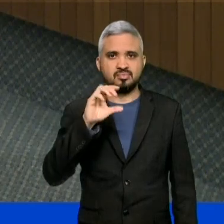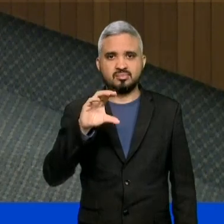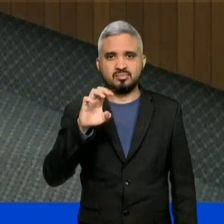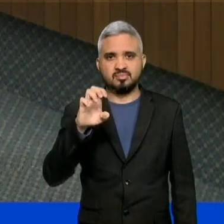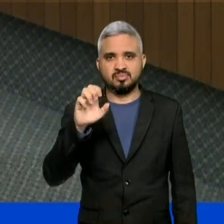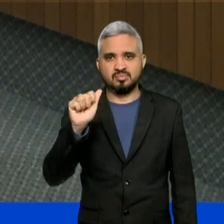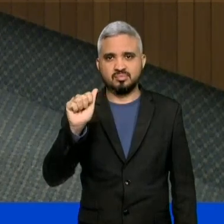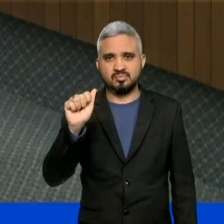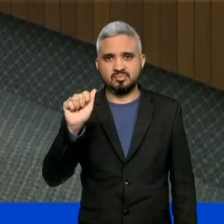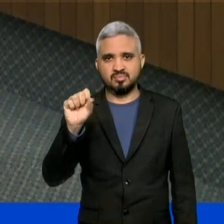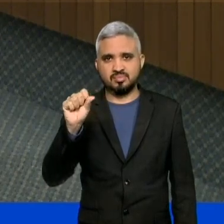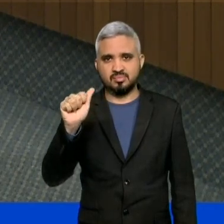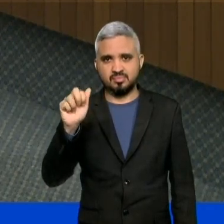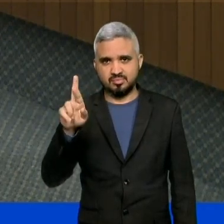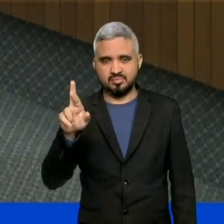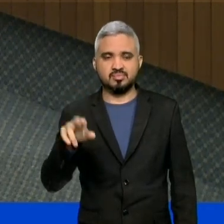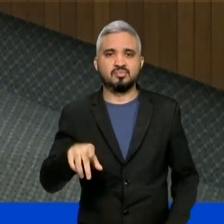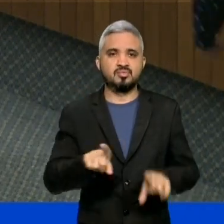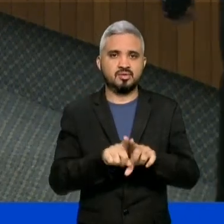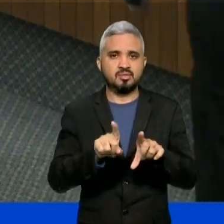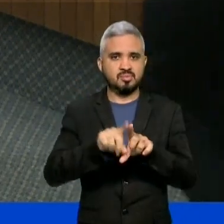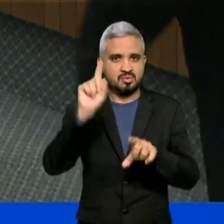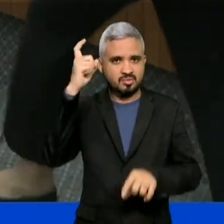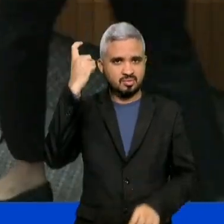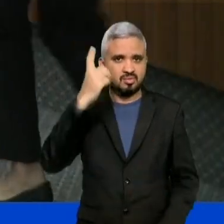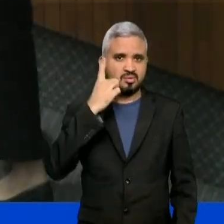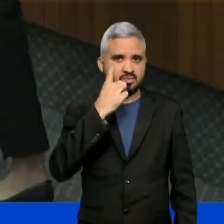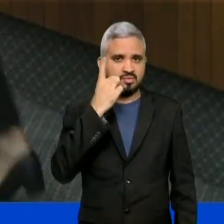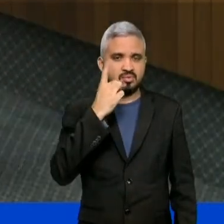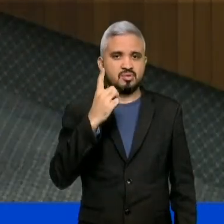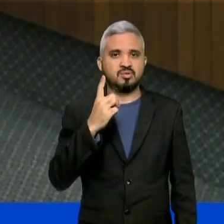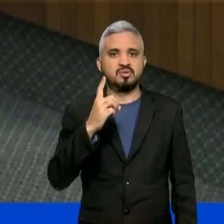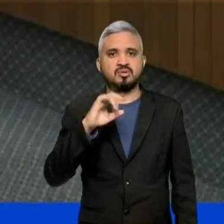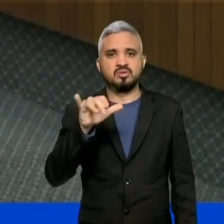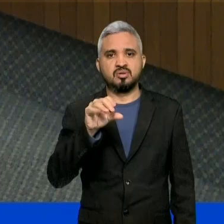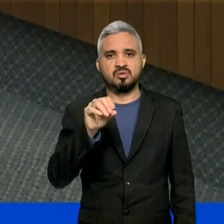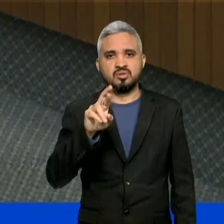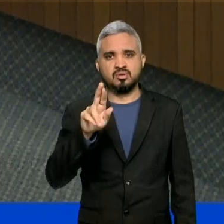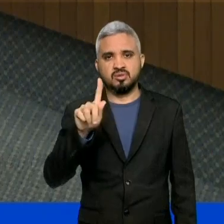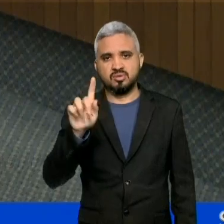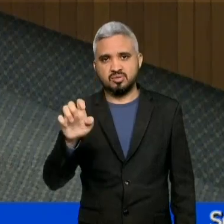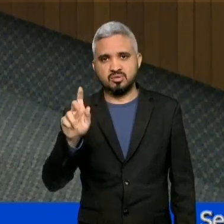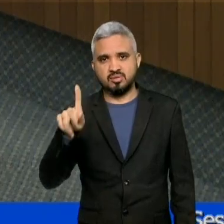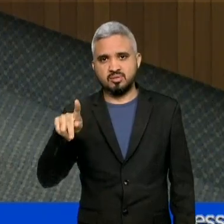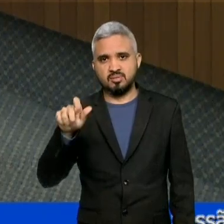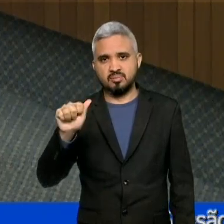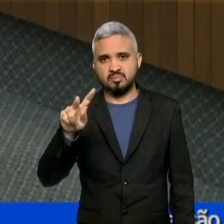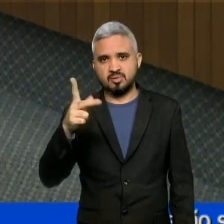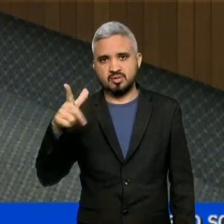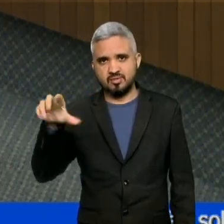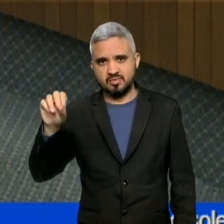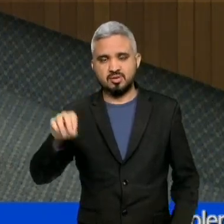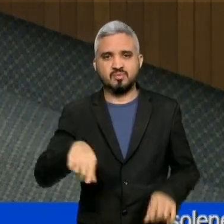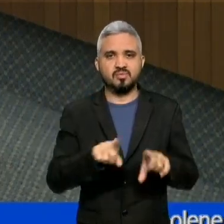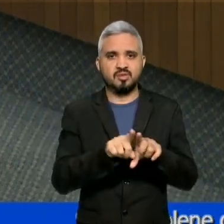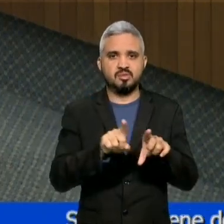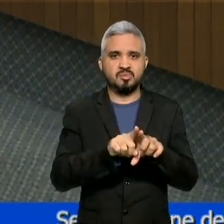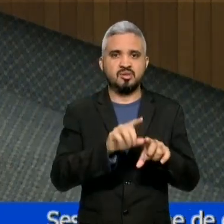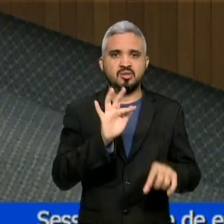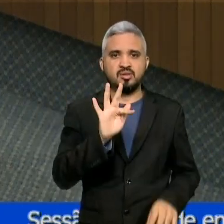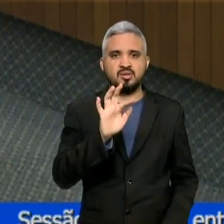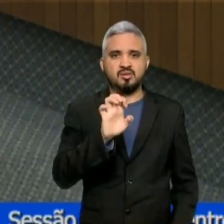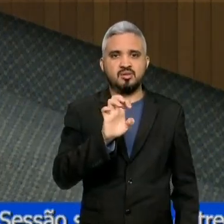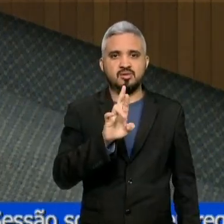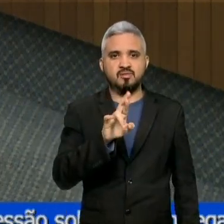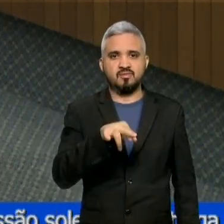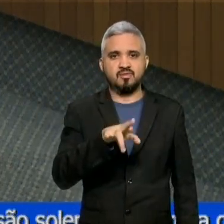querido conselheiro e ex-deputado Jorge Pavão, nosso desembargador Zé Luiz, nosso querido amigo também, doutor Fernando Sarney, que